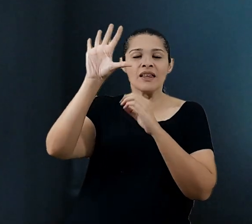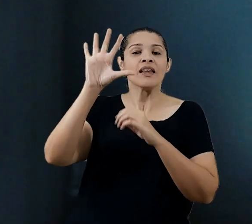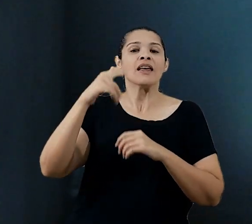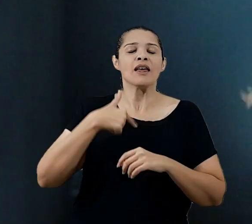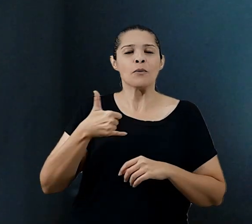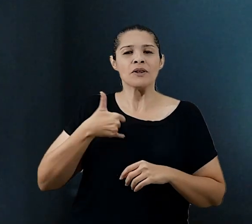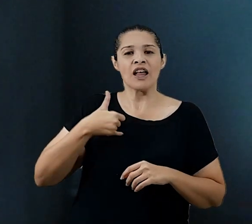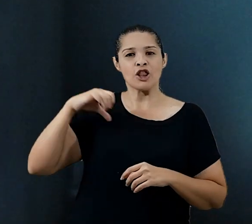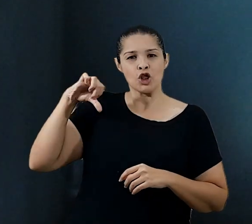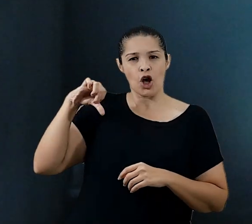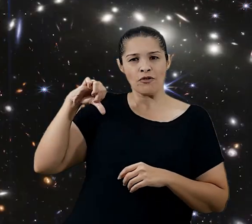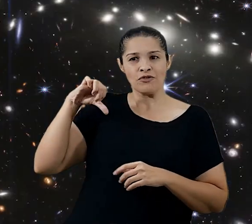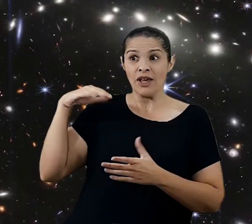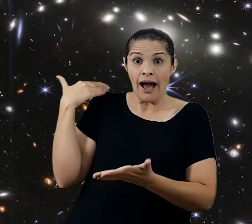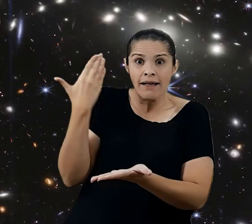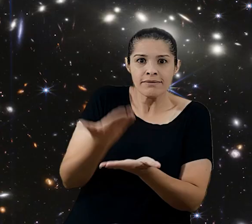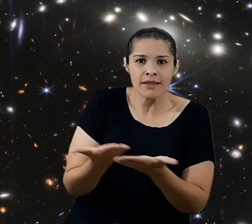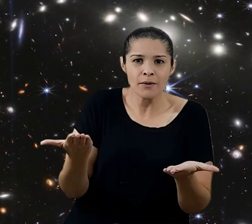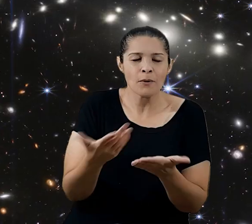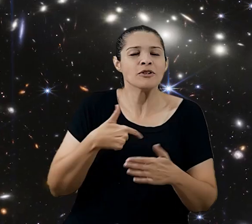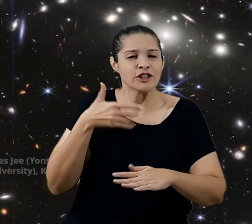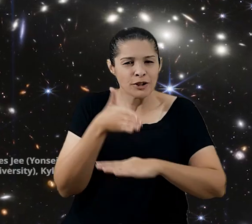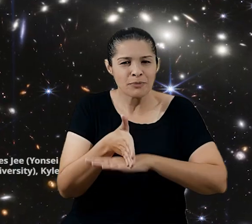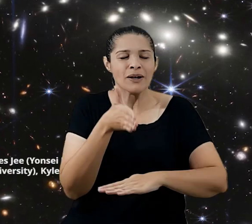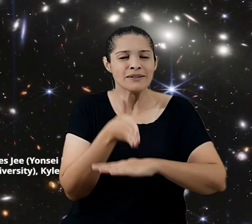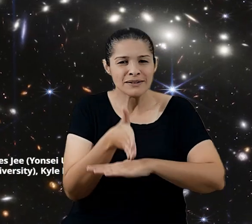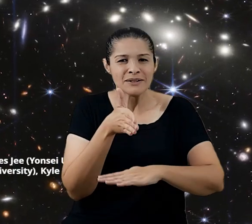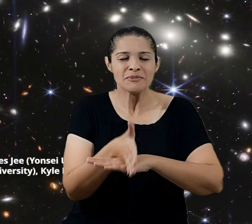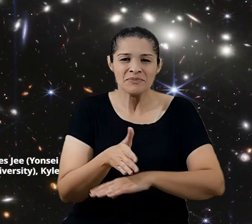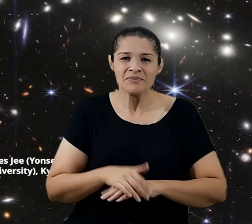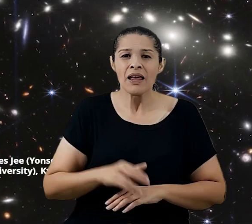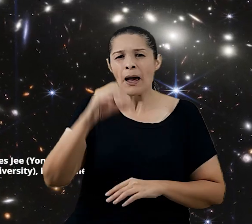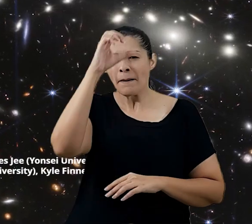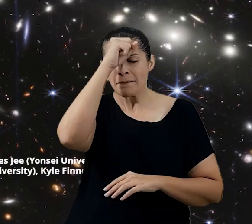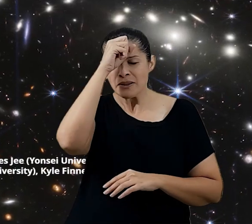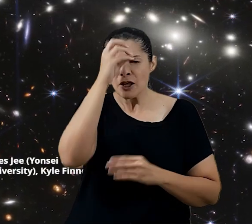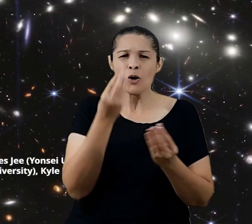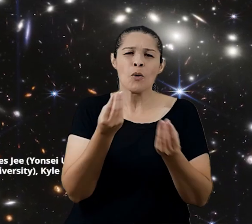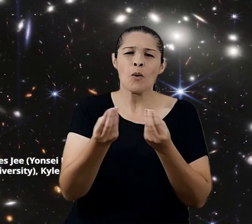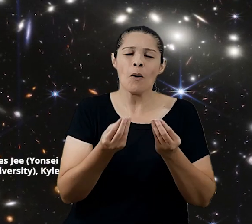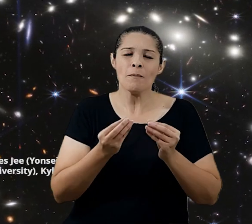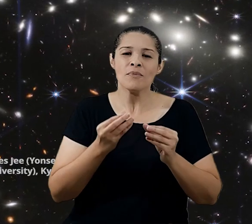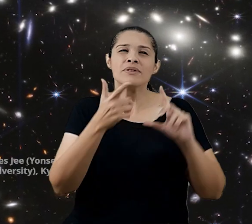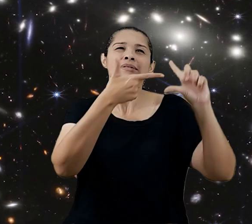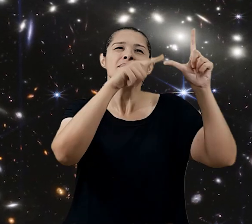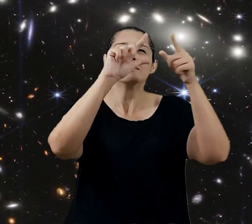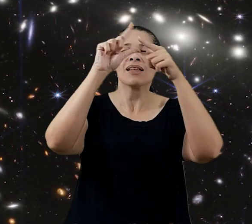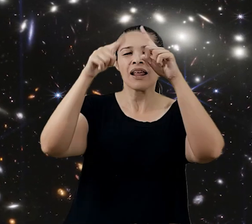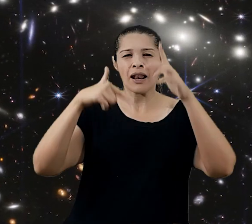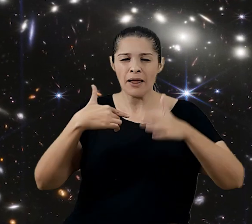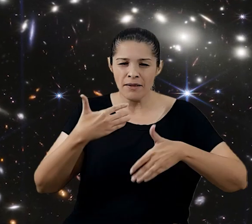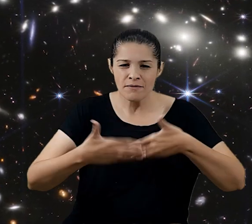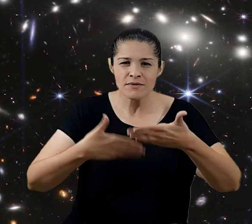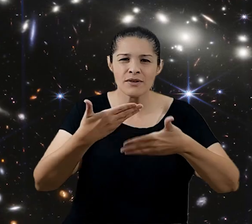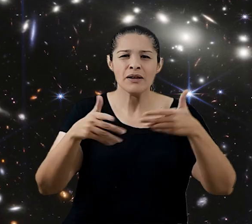9 anos até hoje eu ainda participo. A gente aprendia tanto da evolução das estrelas, também sobre